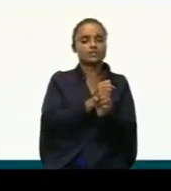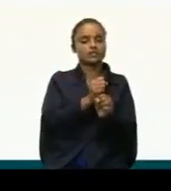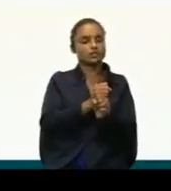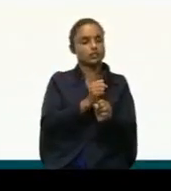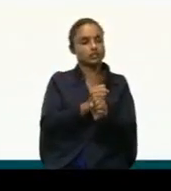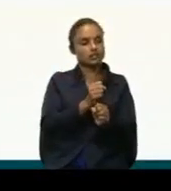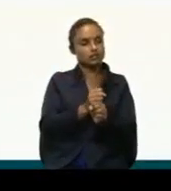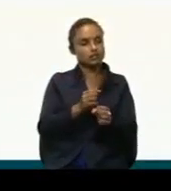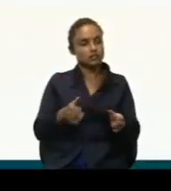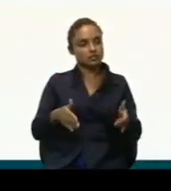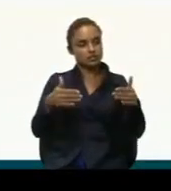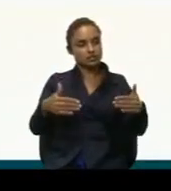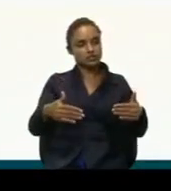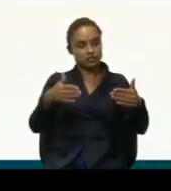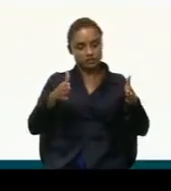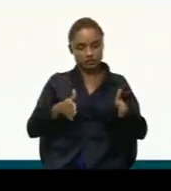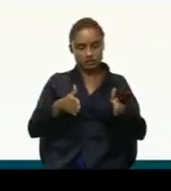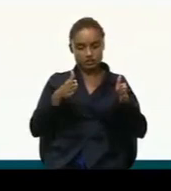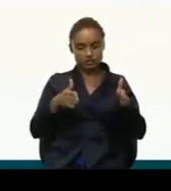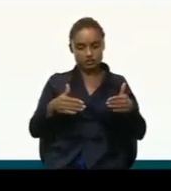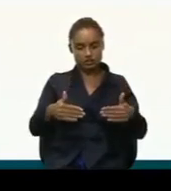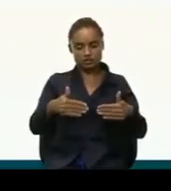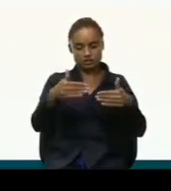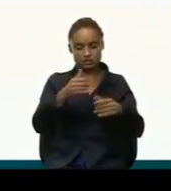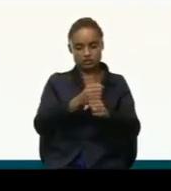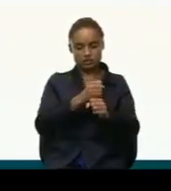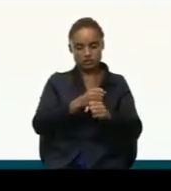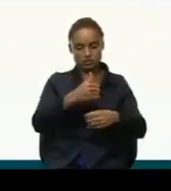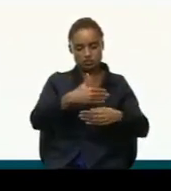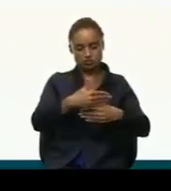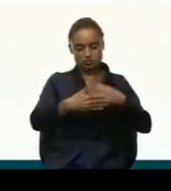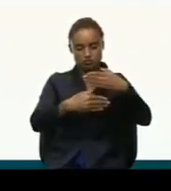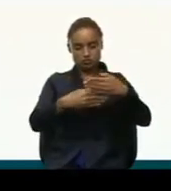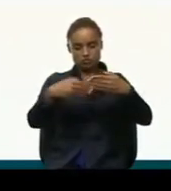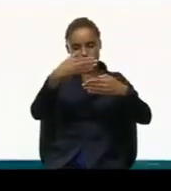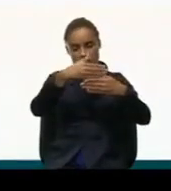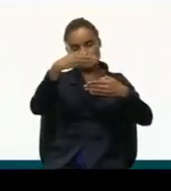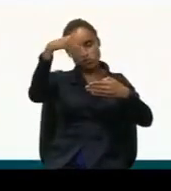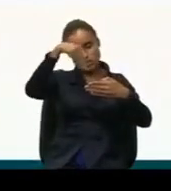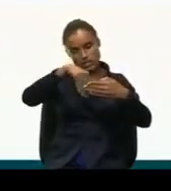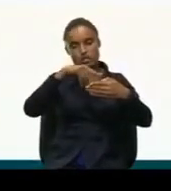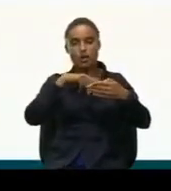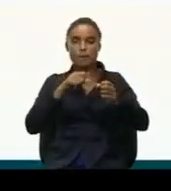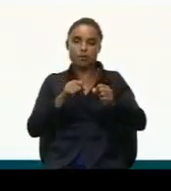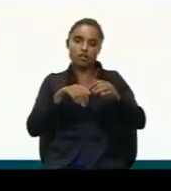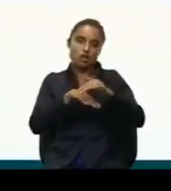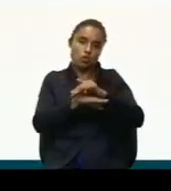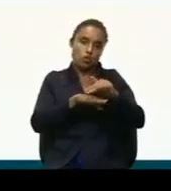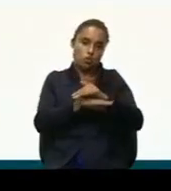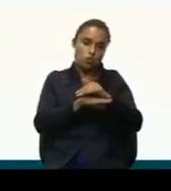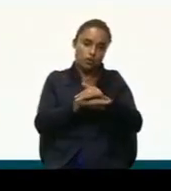poder armazenar algumas coisas no meio do meu terreno, onde vai ser a edificação.